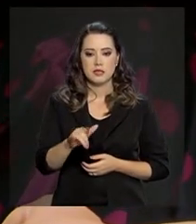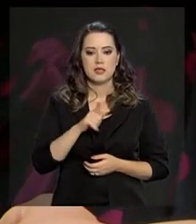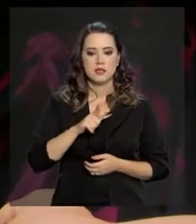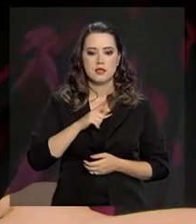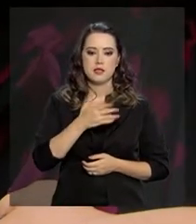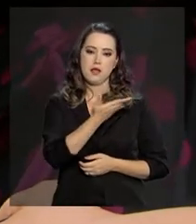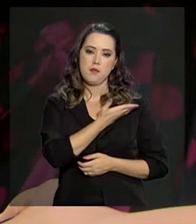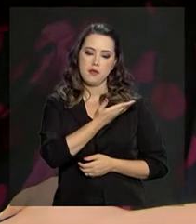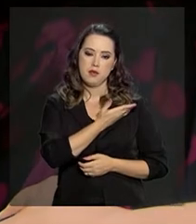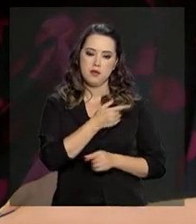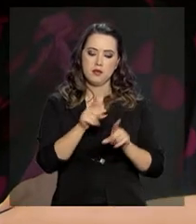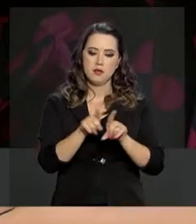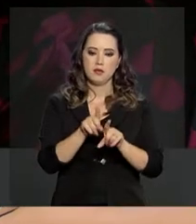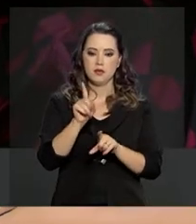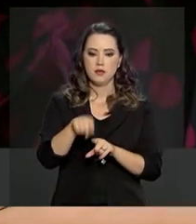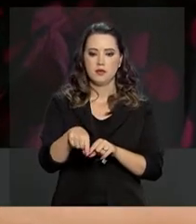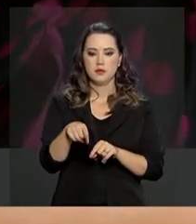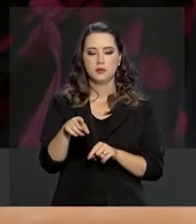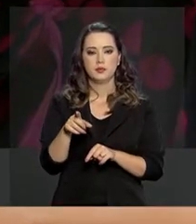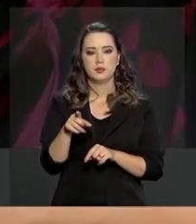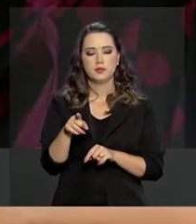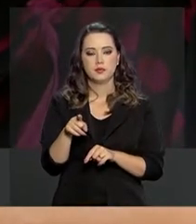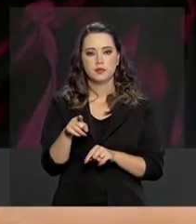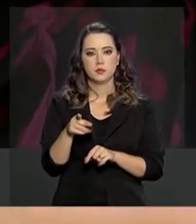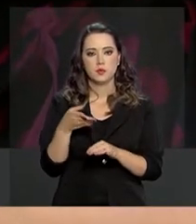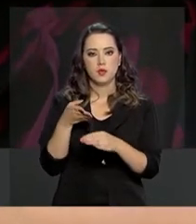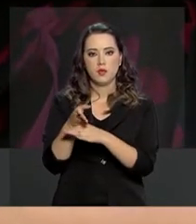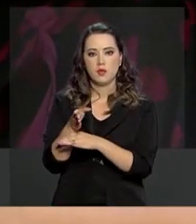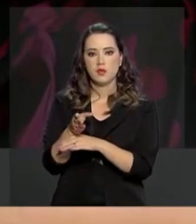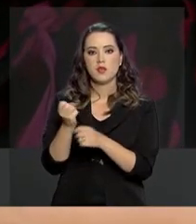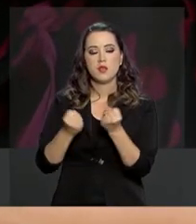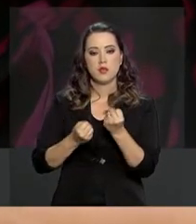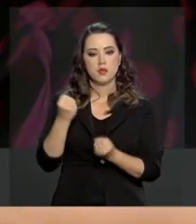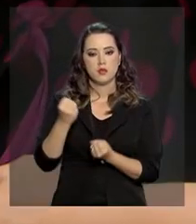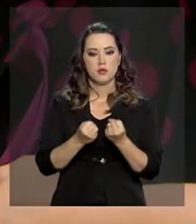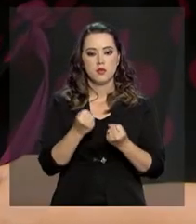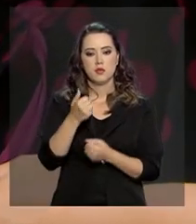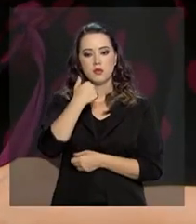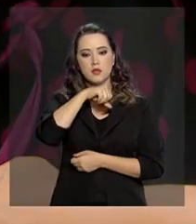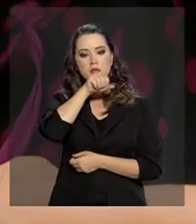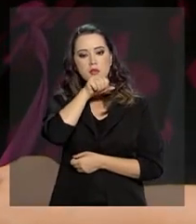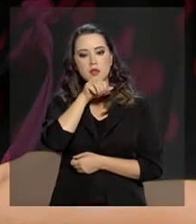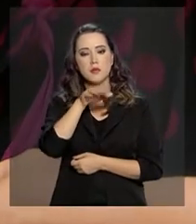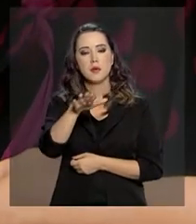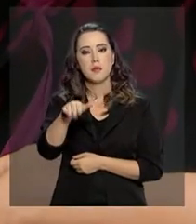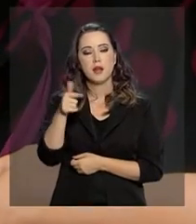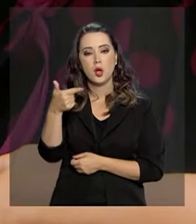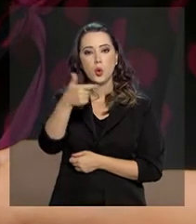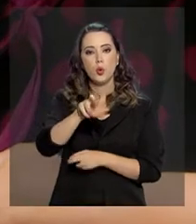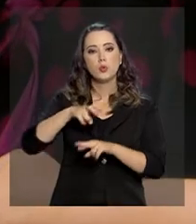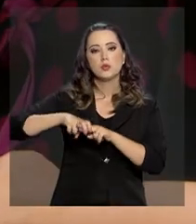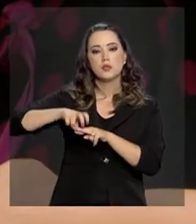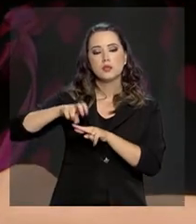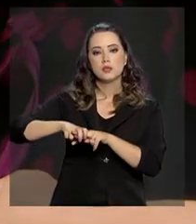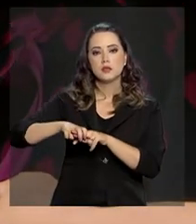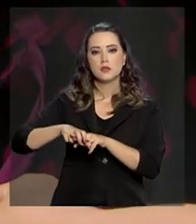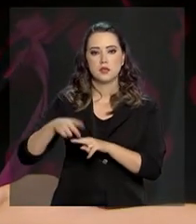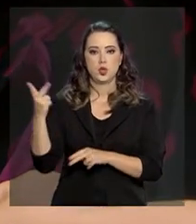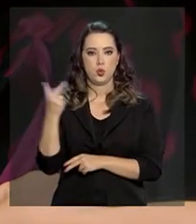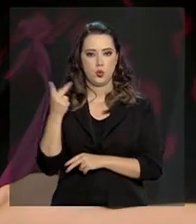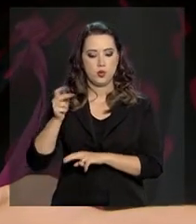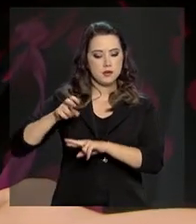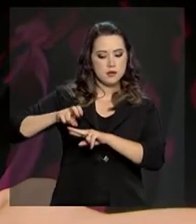alinha no meu carro a não é pega que a cadeirinha aí